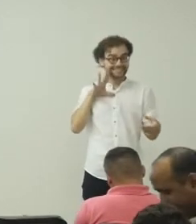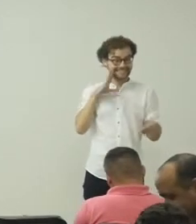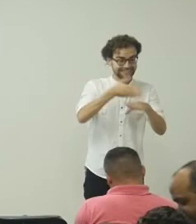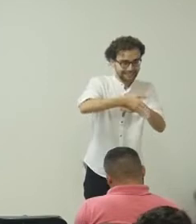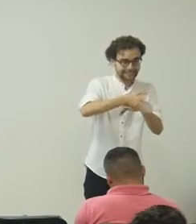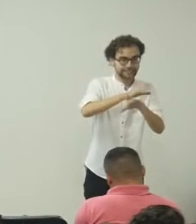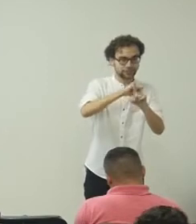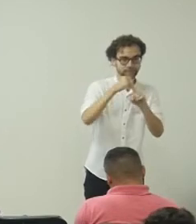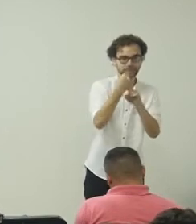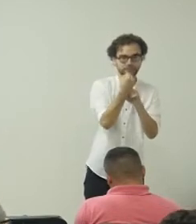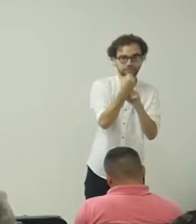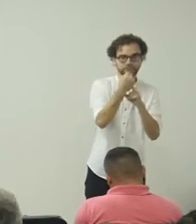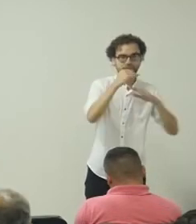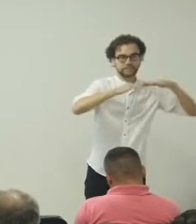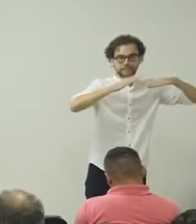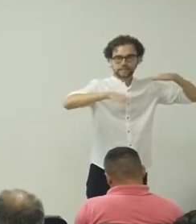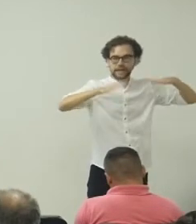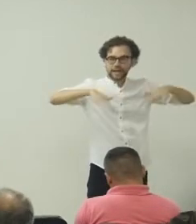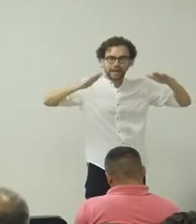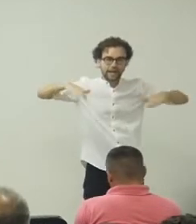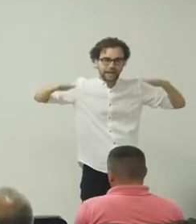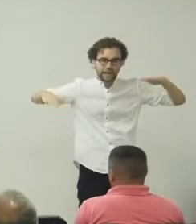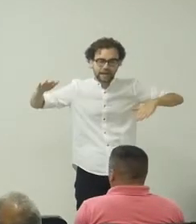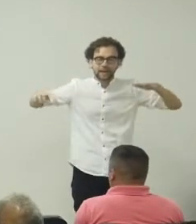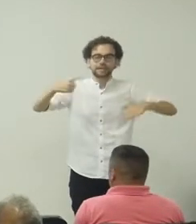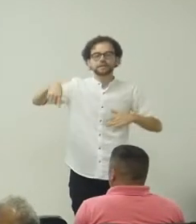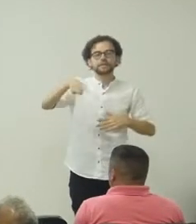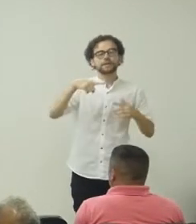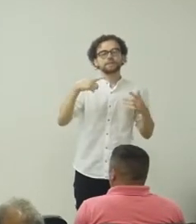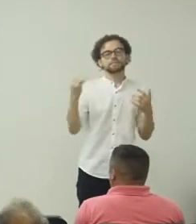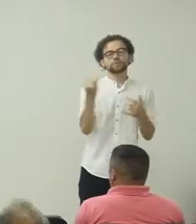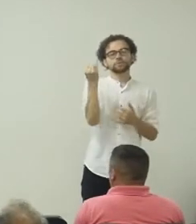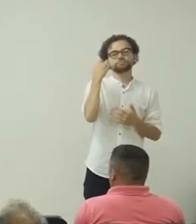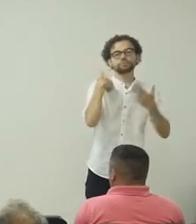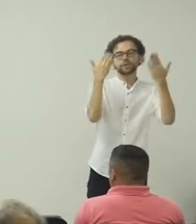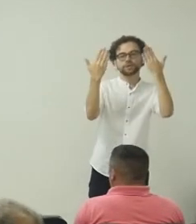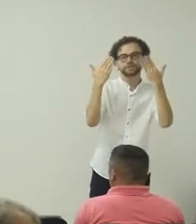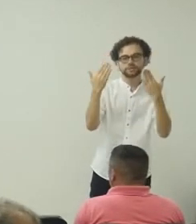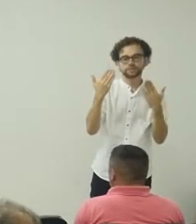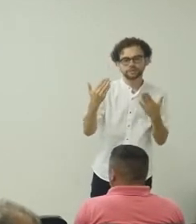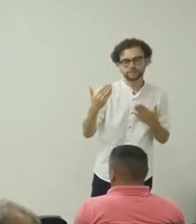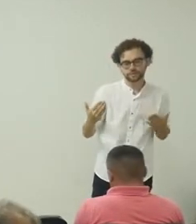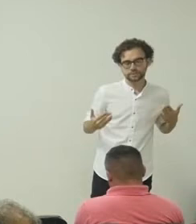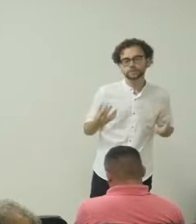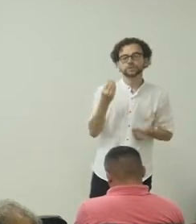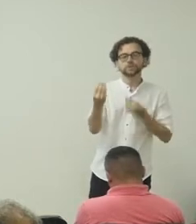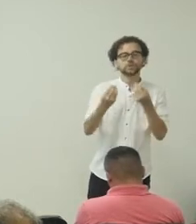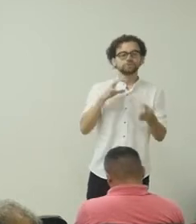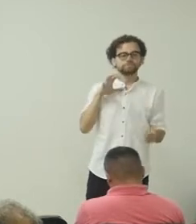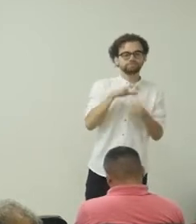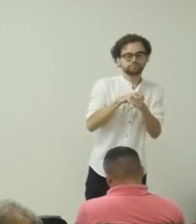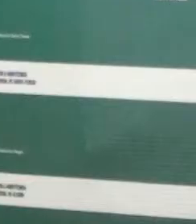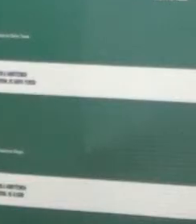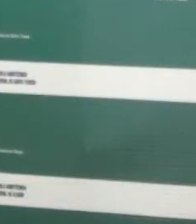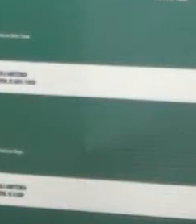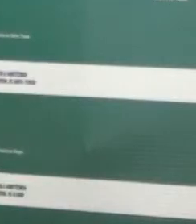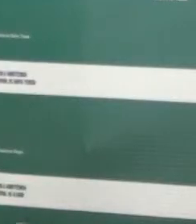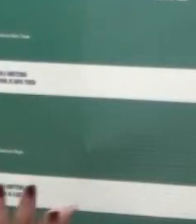na sociedade de forma desigual, elas são importantes para a nossa análise, né, que são situações de exploração, dominação e